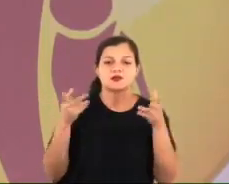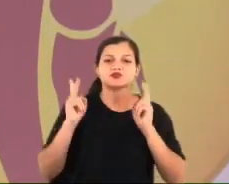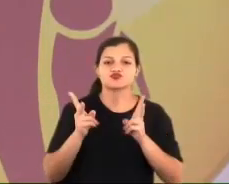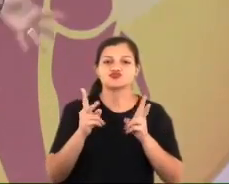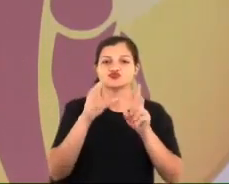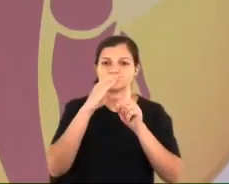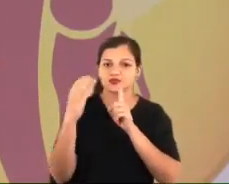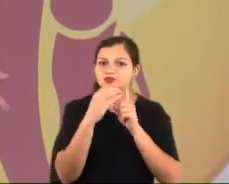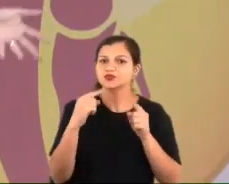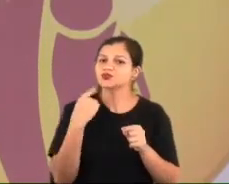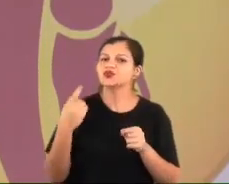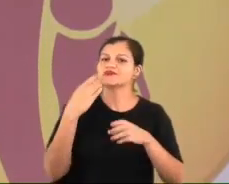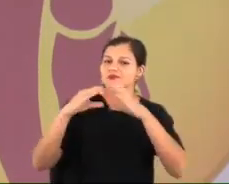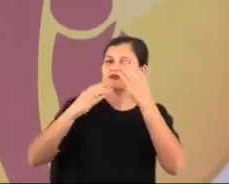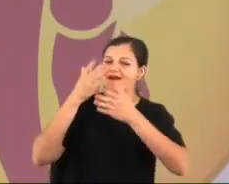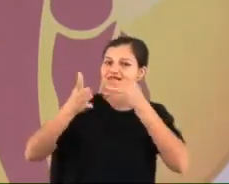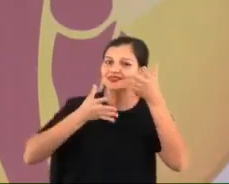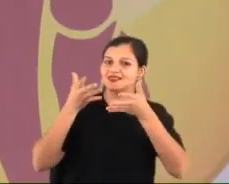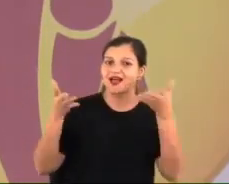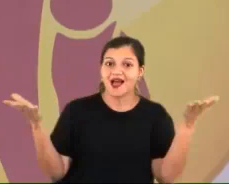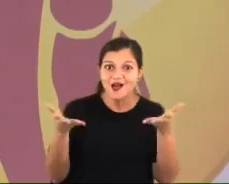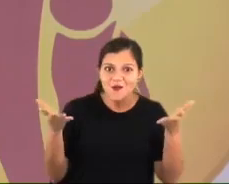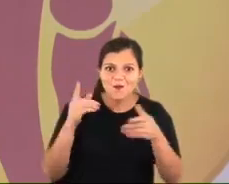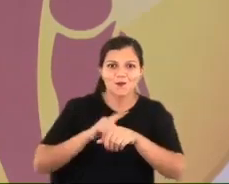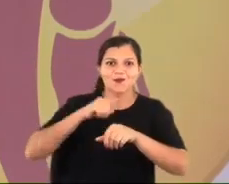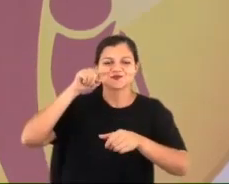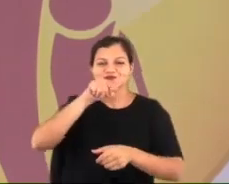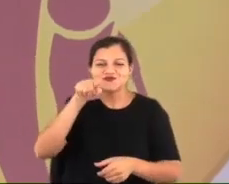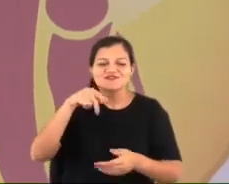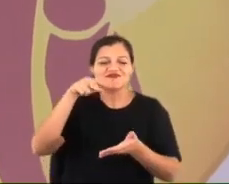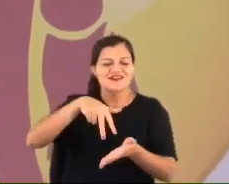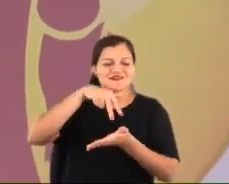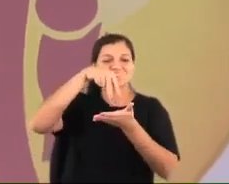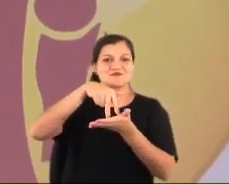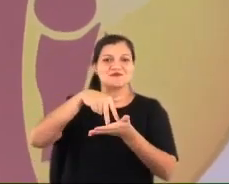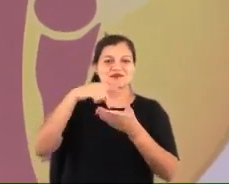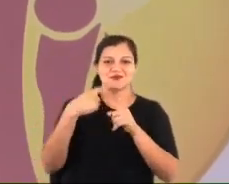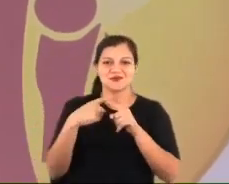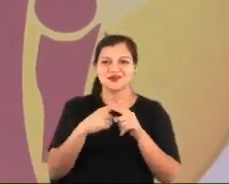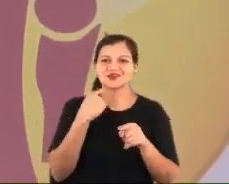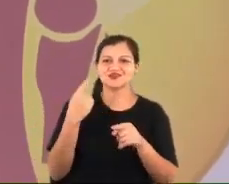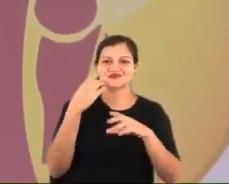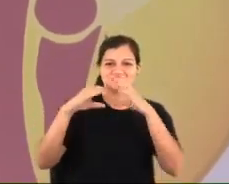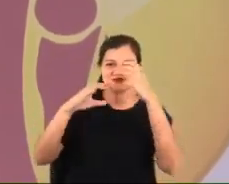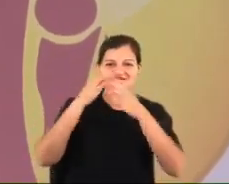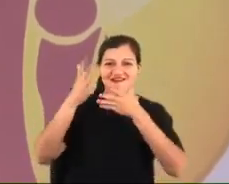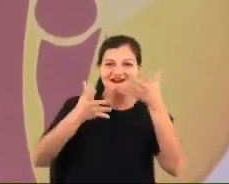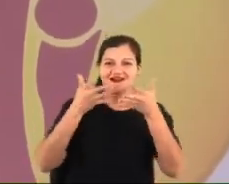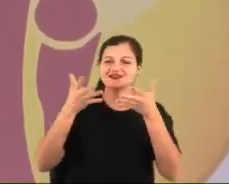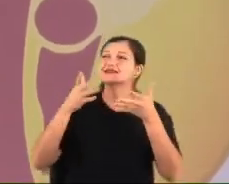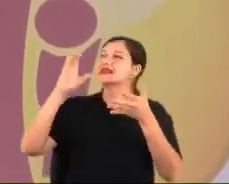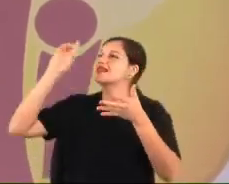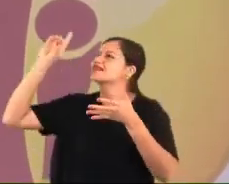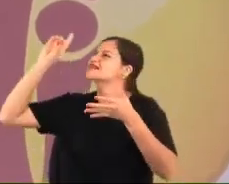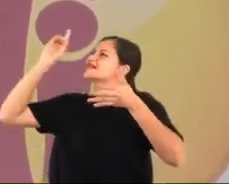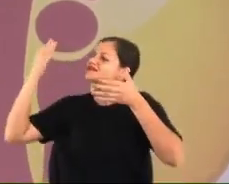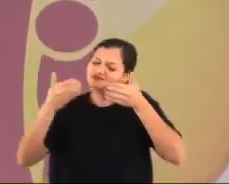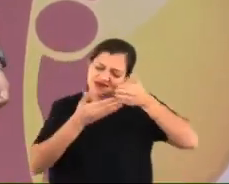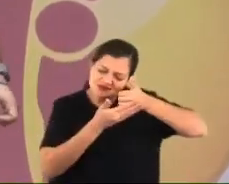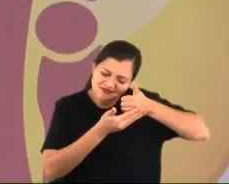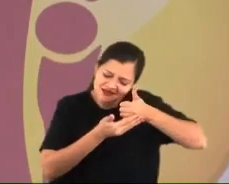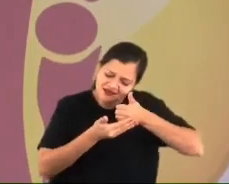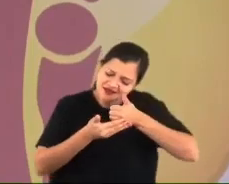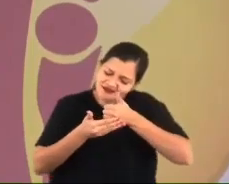nossa programação, nós vamos cantar, louvar o Senhor. É de você ficar de pé agora, porque nós vamos cantar Me Leva Pra Casa, uma das músicas